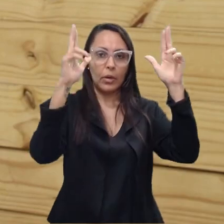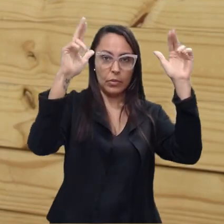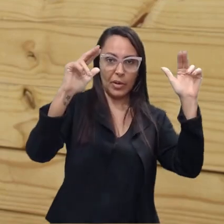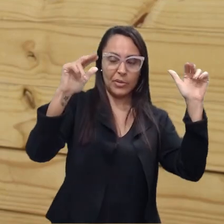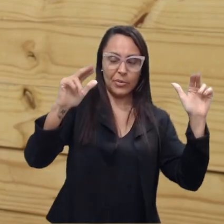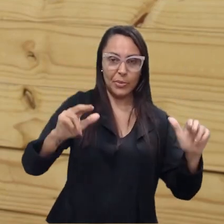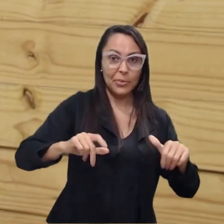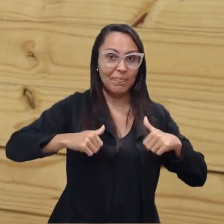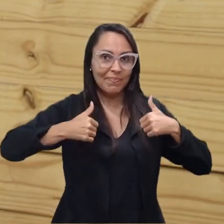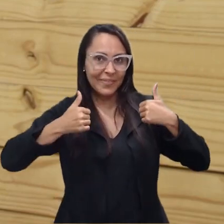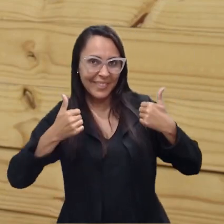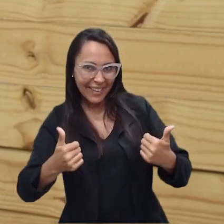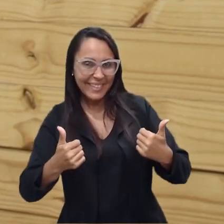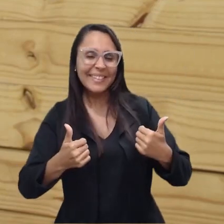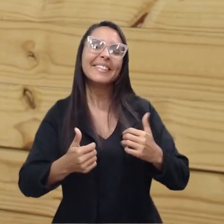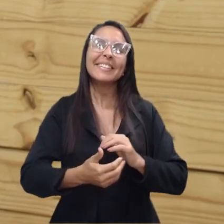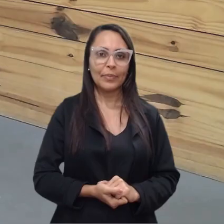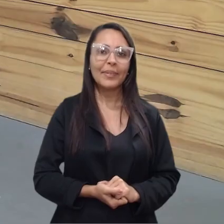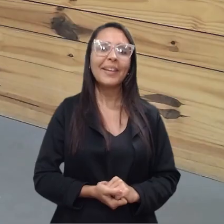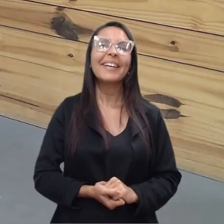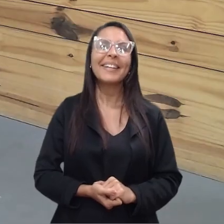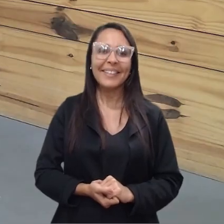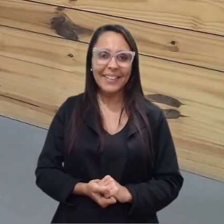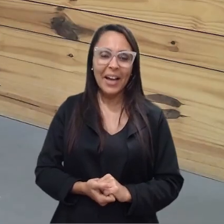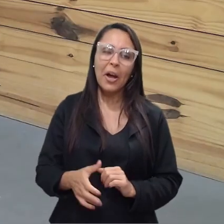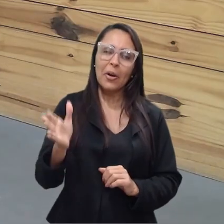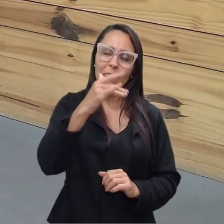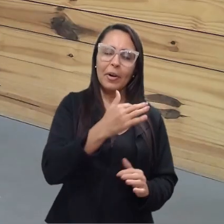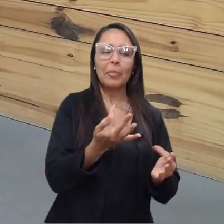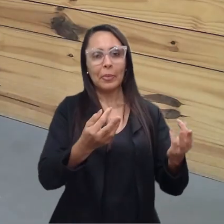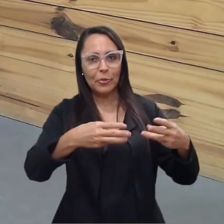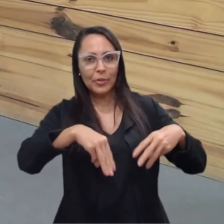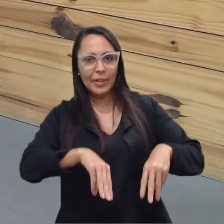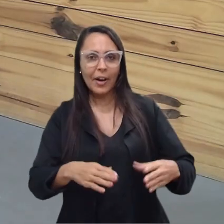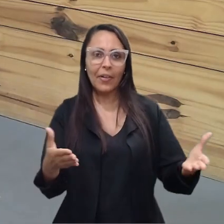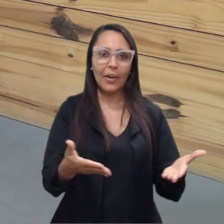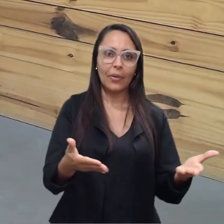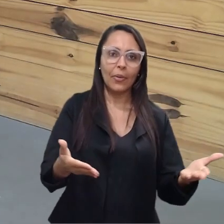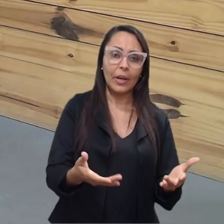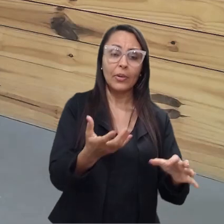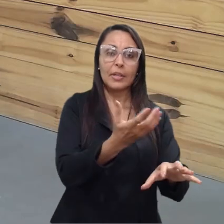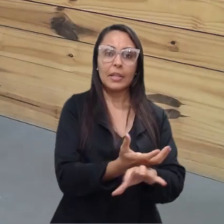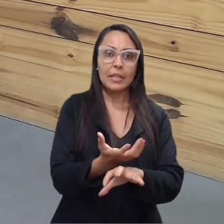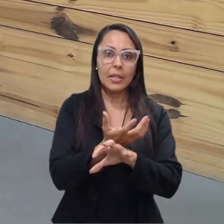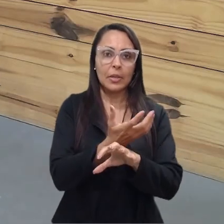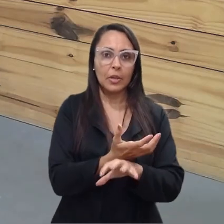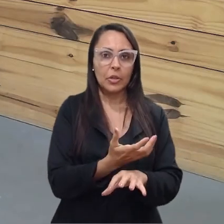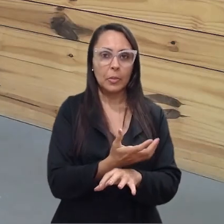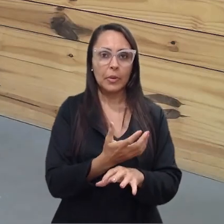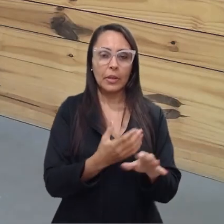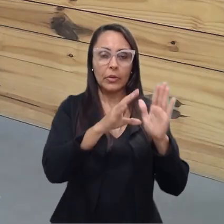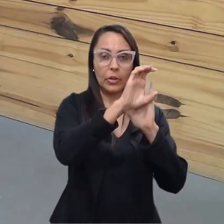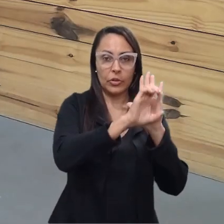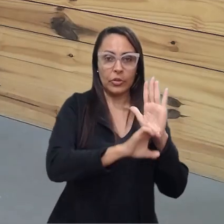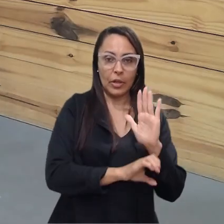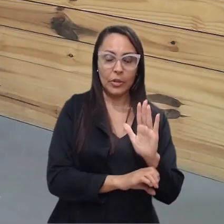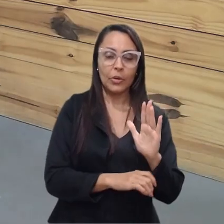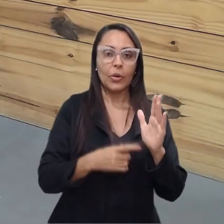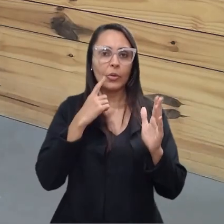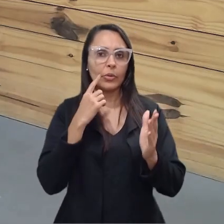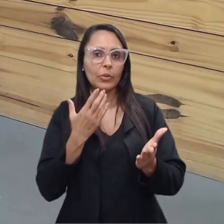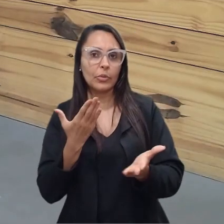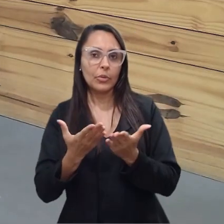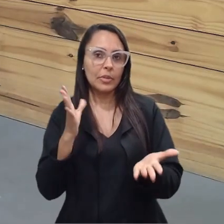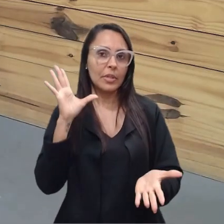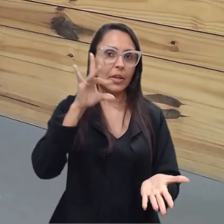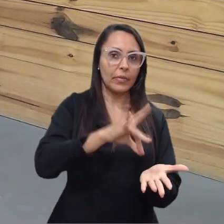nesses conteúdos, tá certo? Vamos chegando ao final da nossa disciplina de Noções do Estatuto do Servidor